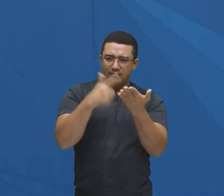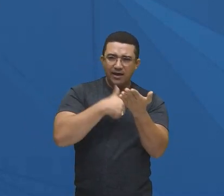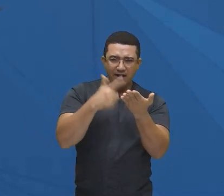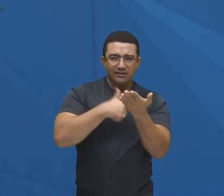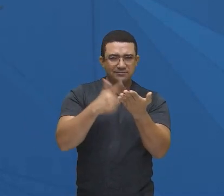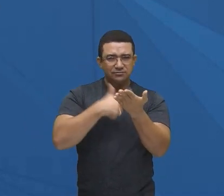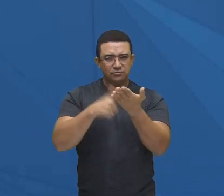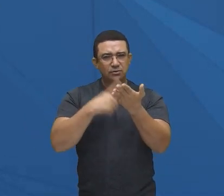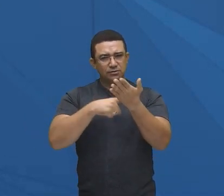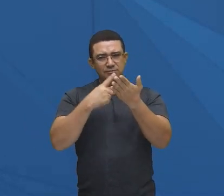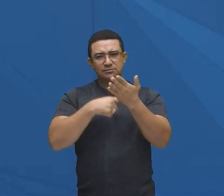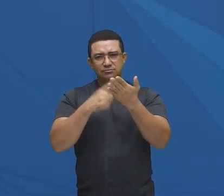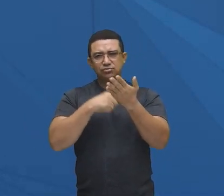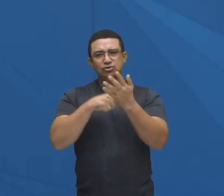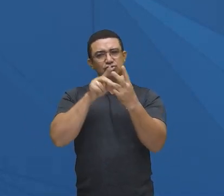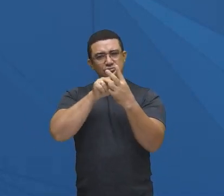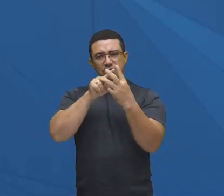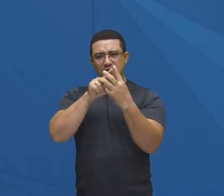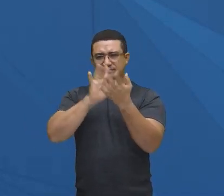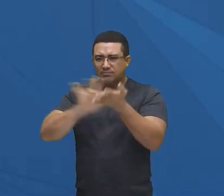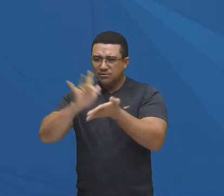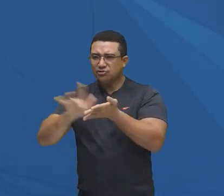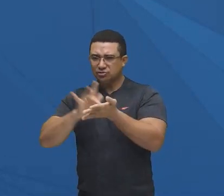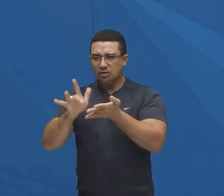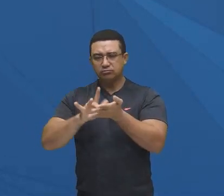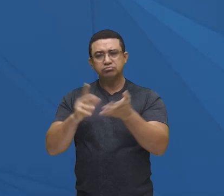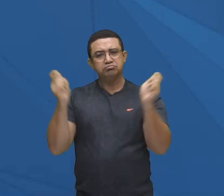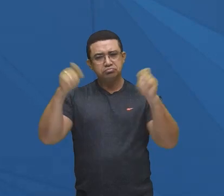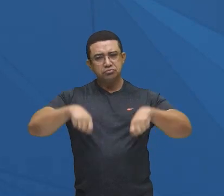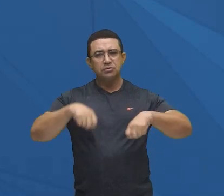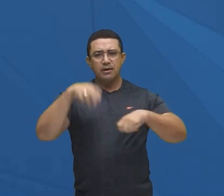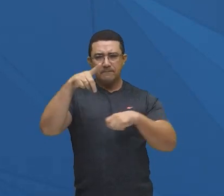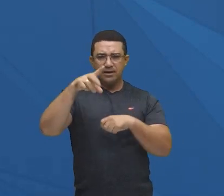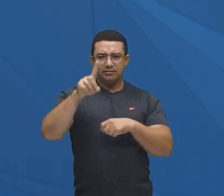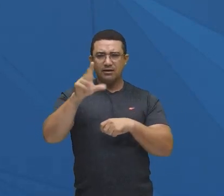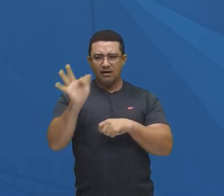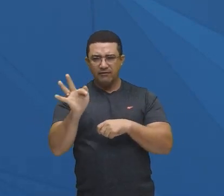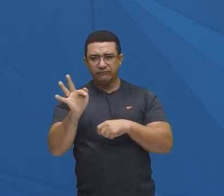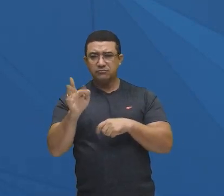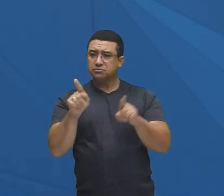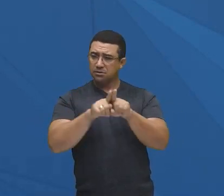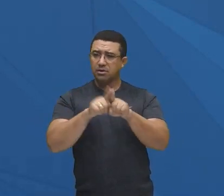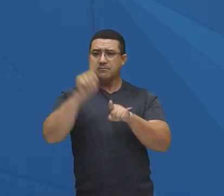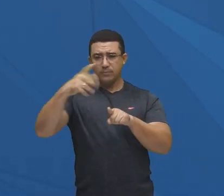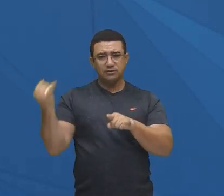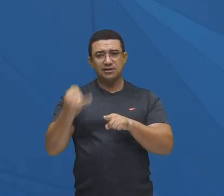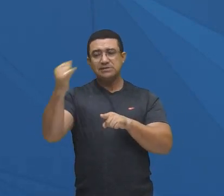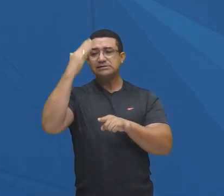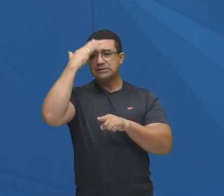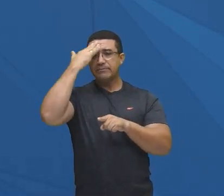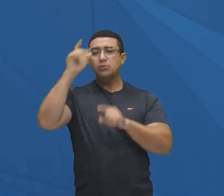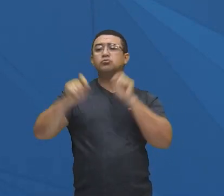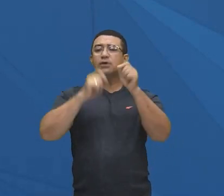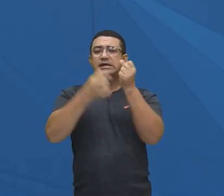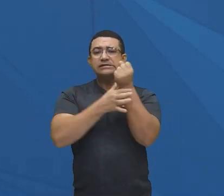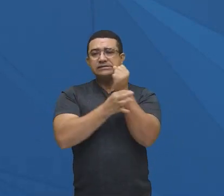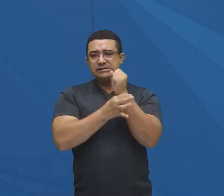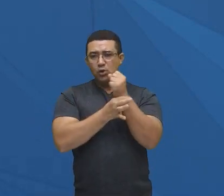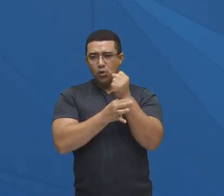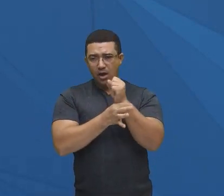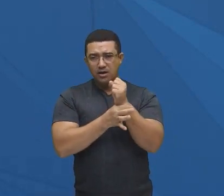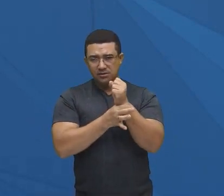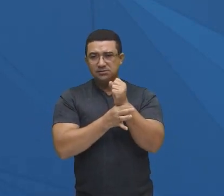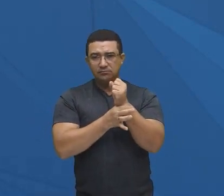que é uma página que a gente recomenda, principalmente para falar dessa questão de segurança digital, tá bom? Então, pesquisem mais,